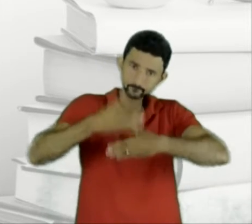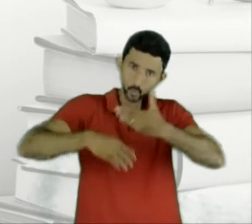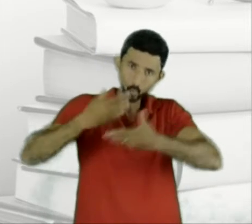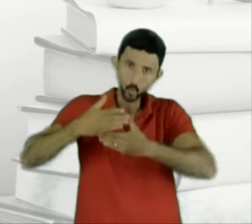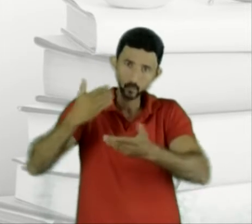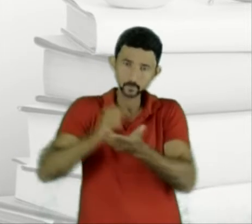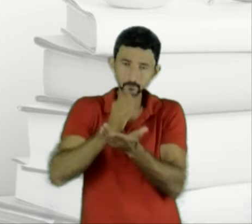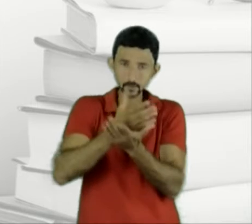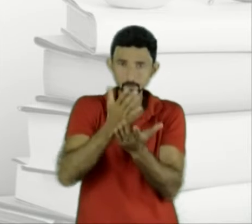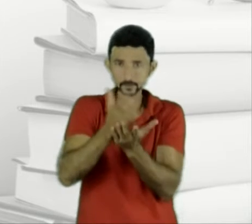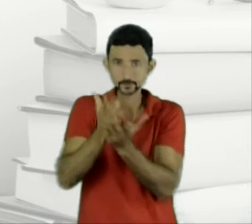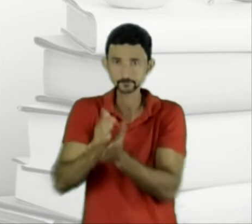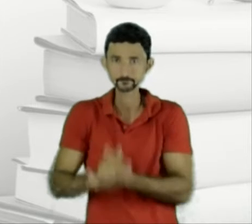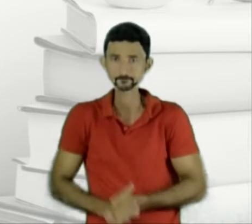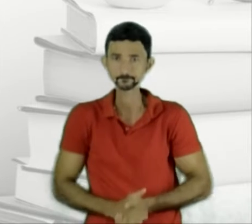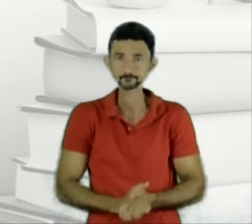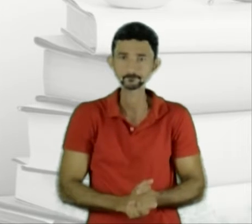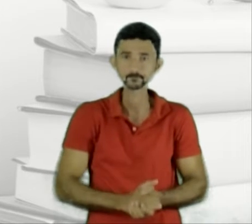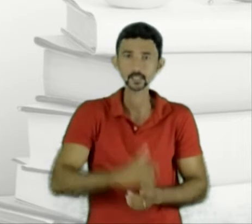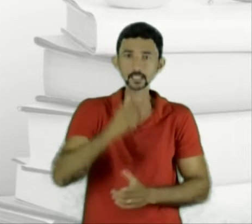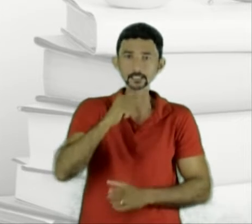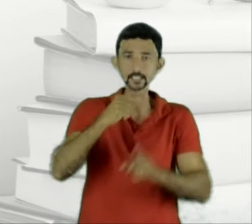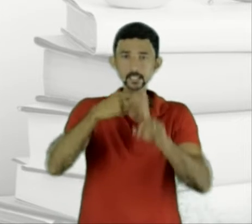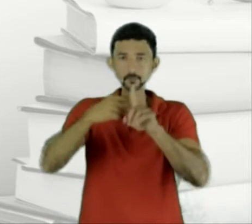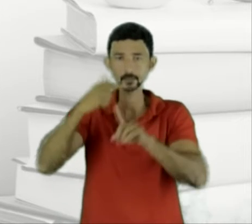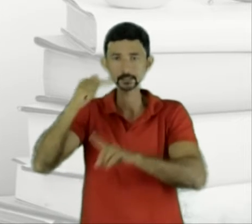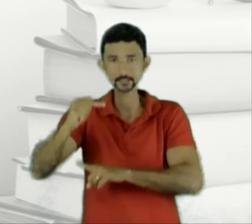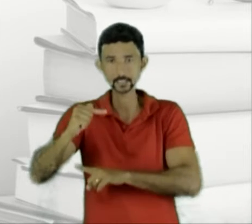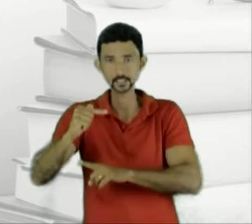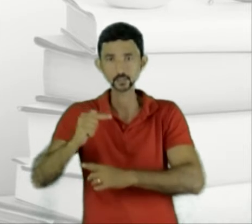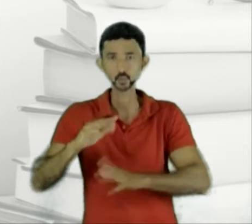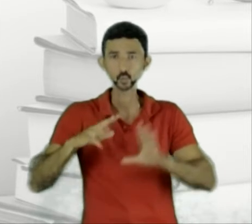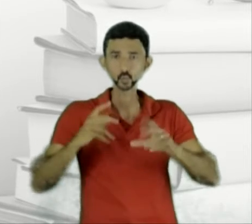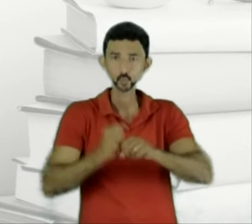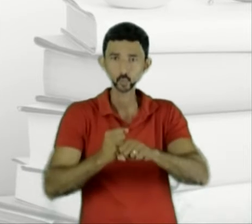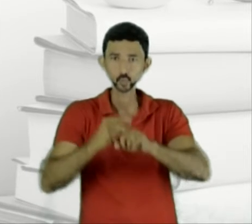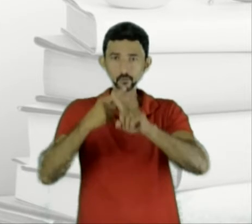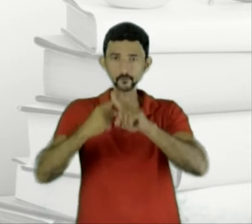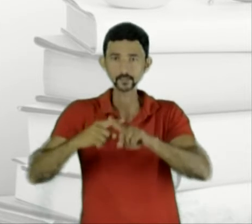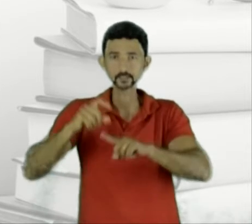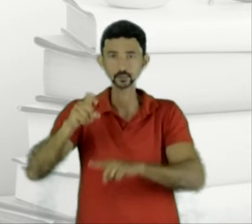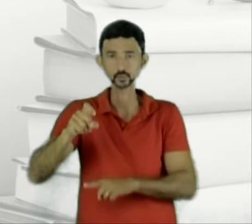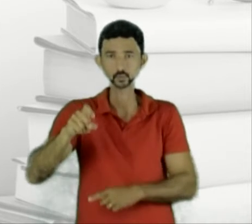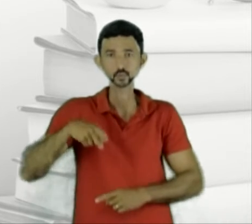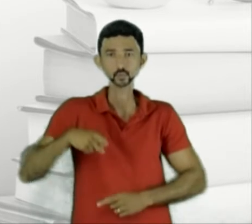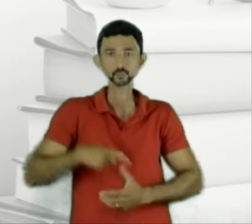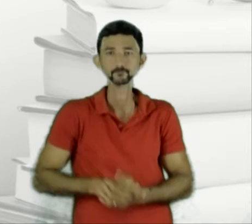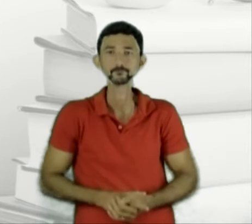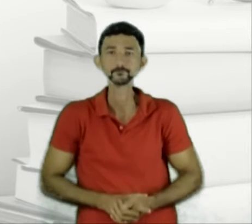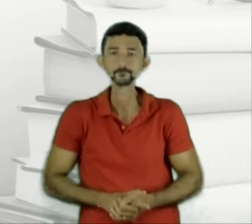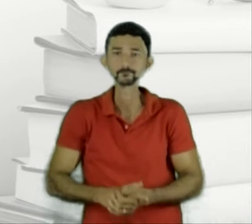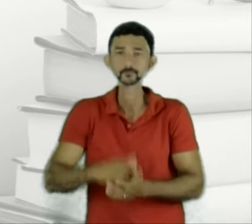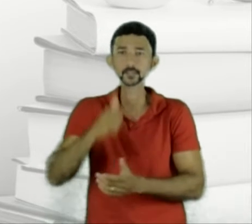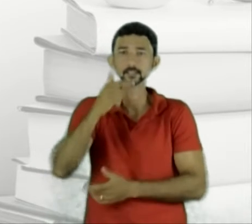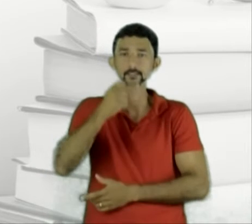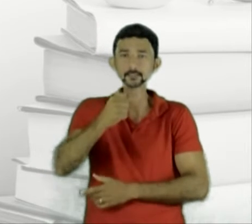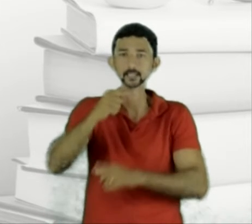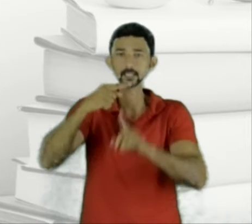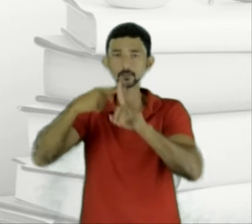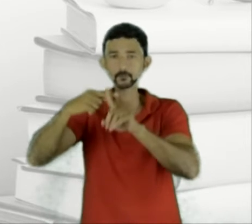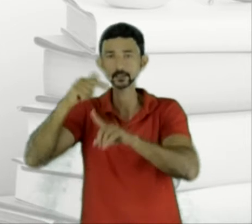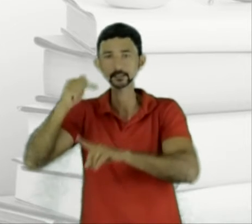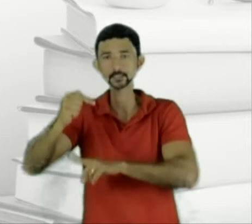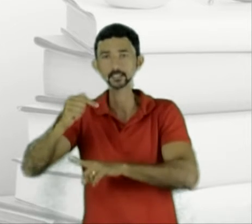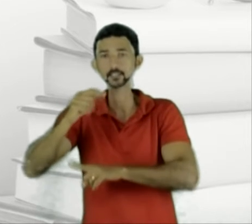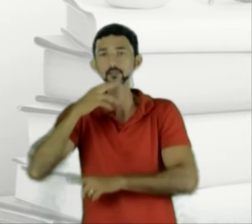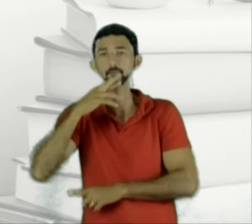propriedade distributiva, que fica 7 mais 7, tudo multiplicado por x. Eu posso somar 7 por 7, eu